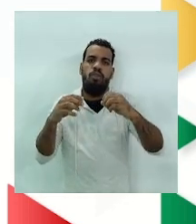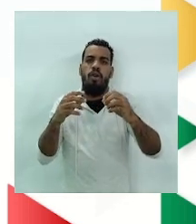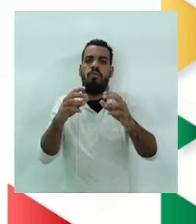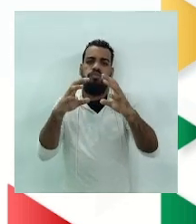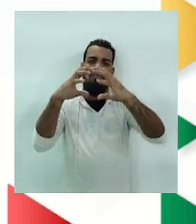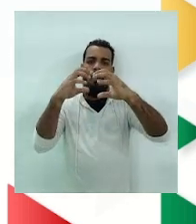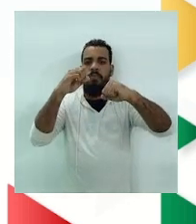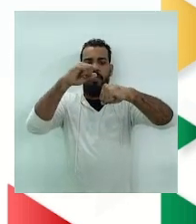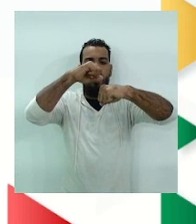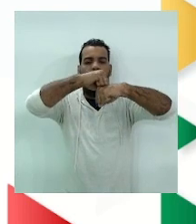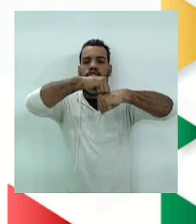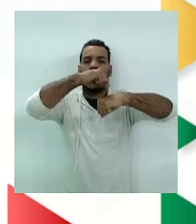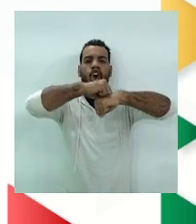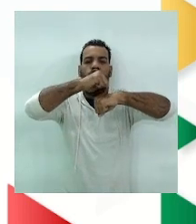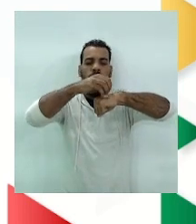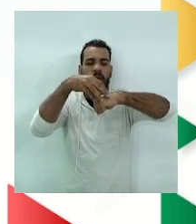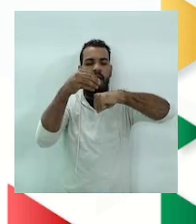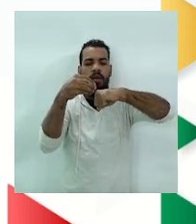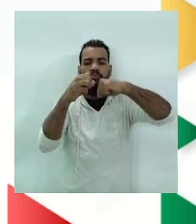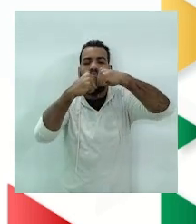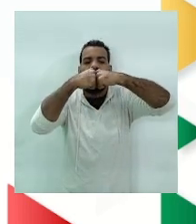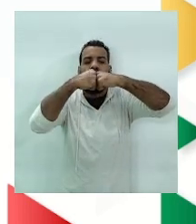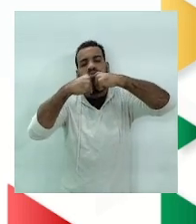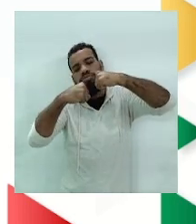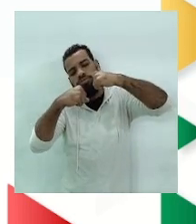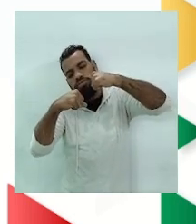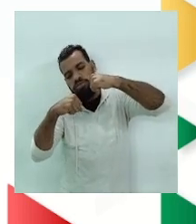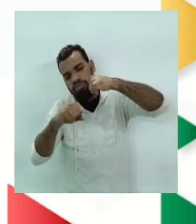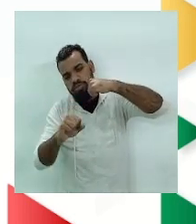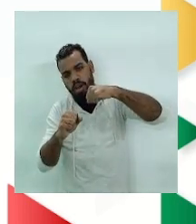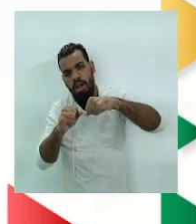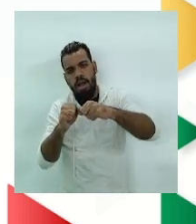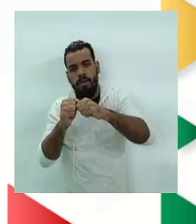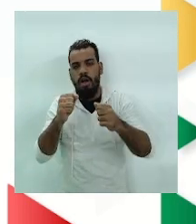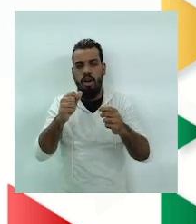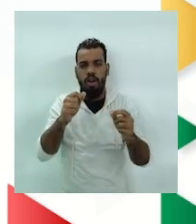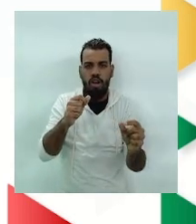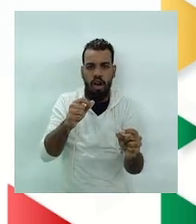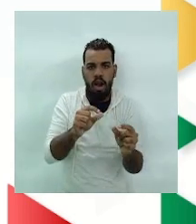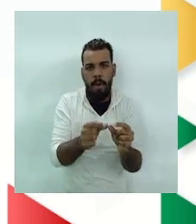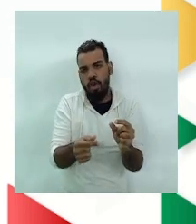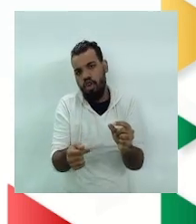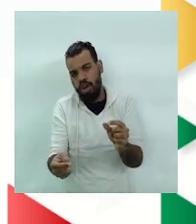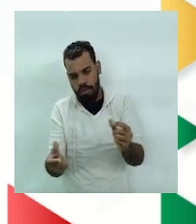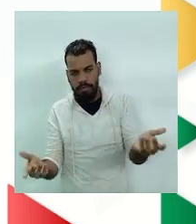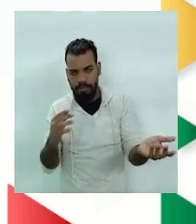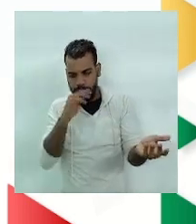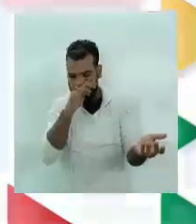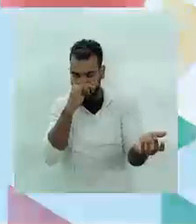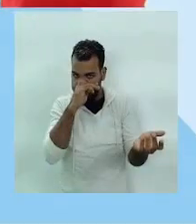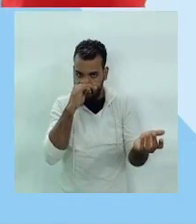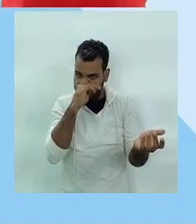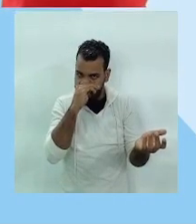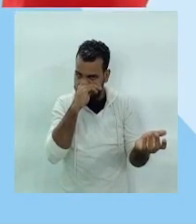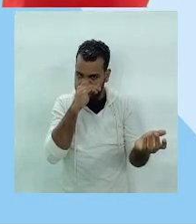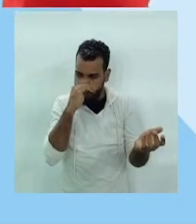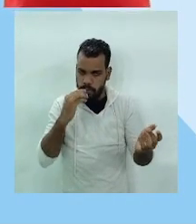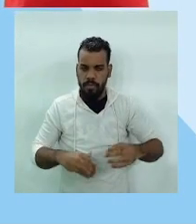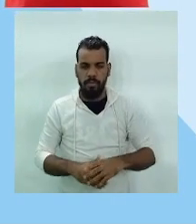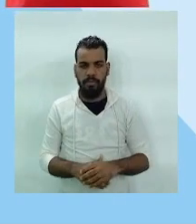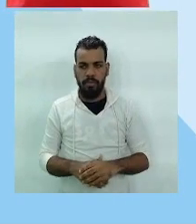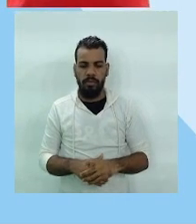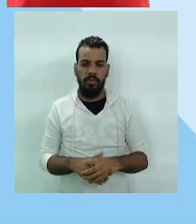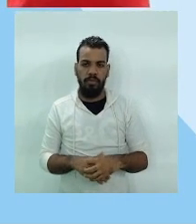outras rochas ou restos de seres vivos. Então, os sedimentos são fragmentos que